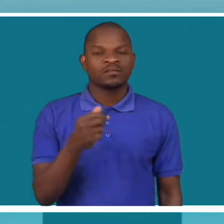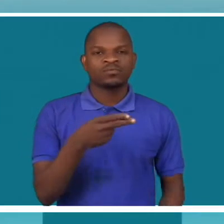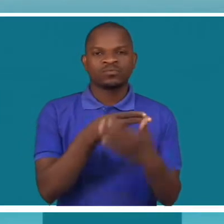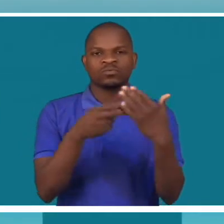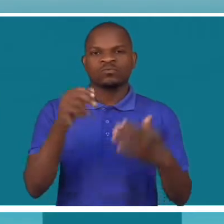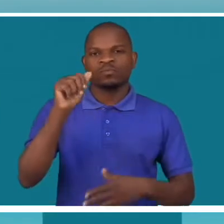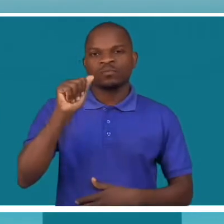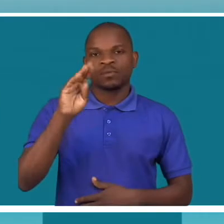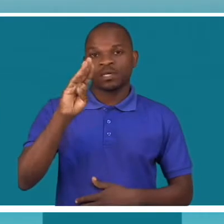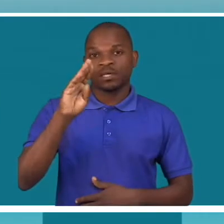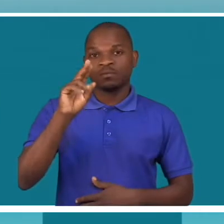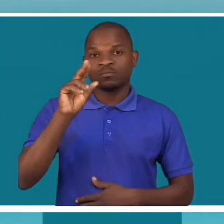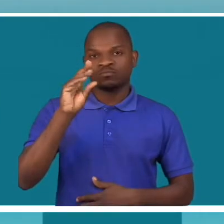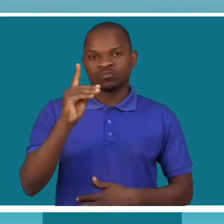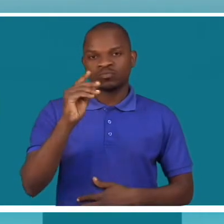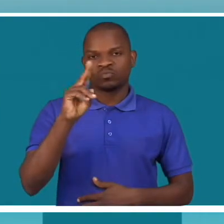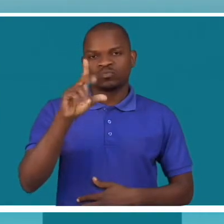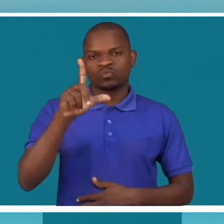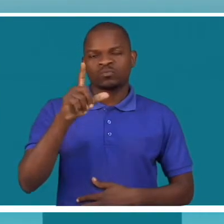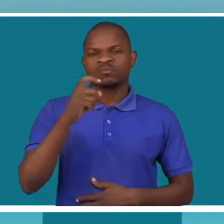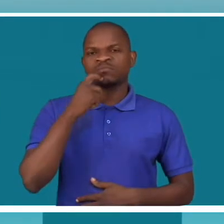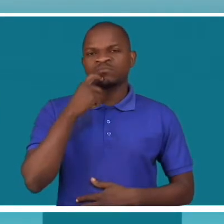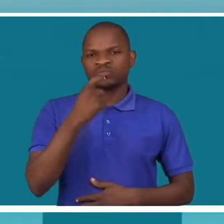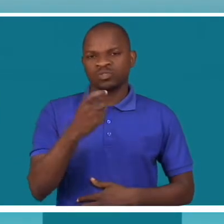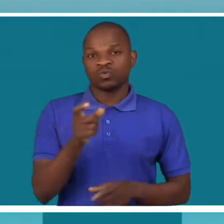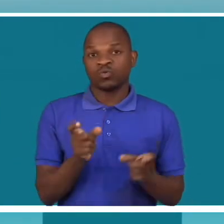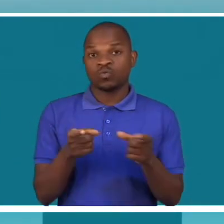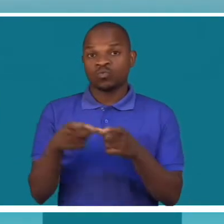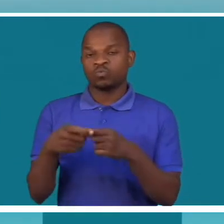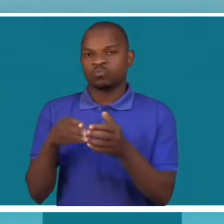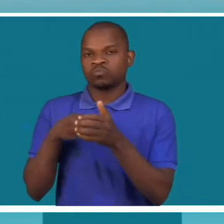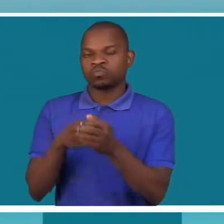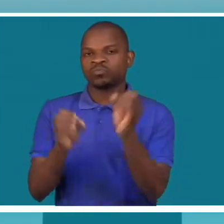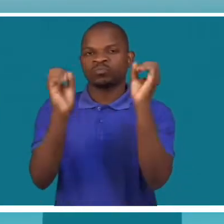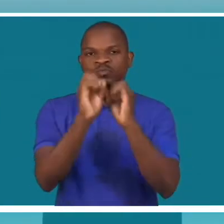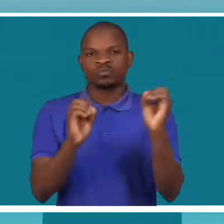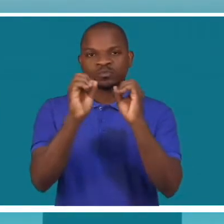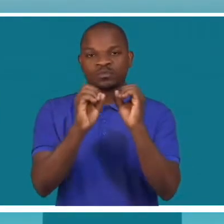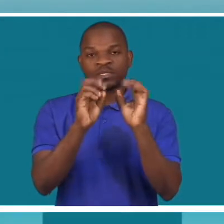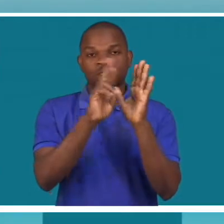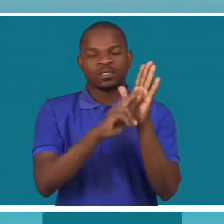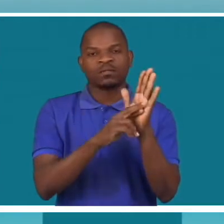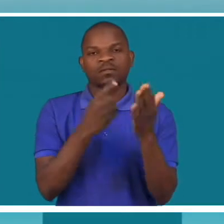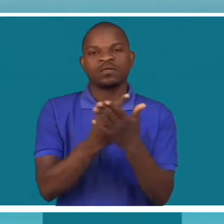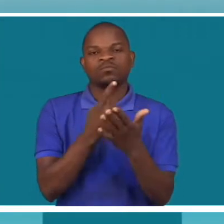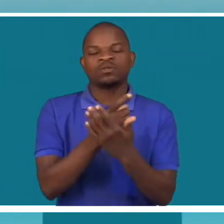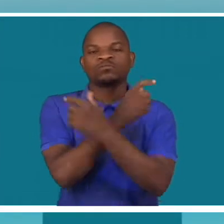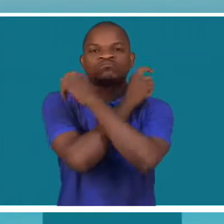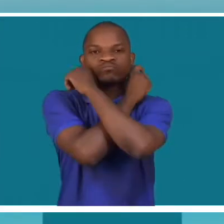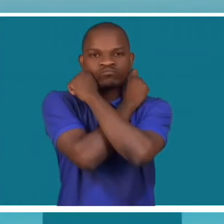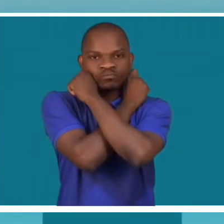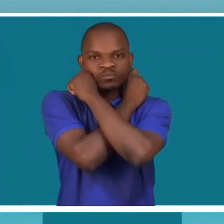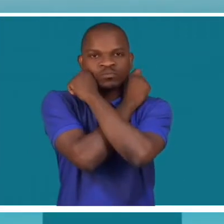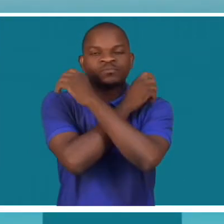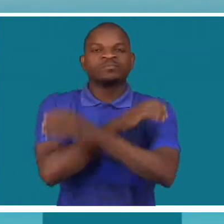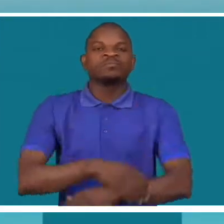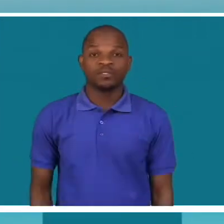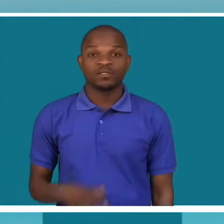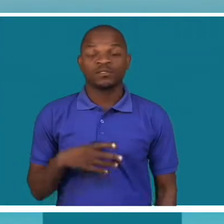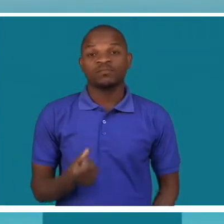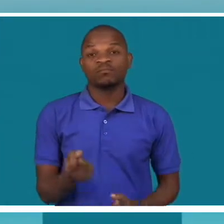Abdulão Bedelã, técnico da Federação Moçambicana de Futebol, garante que os clubes que não cumprirem estes dispostos serão finalizados.